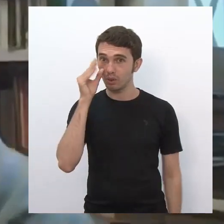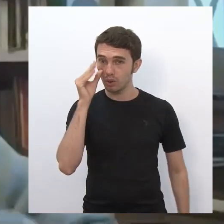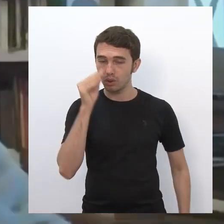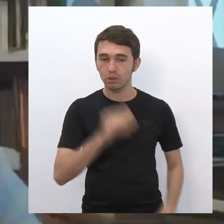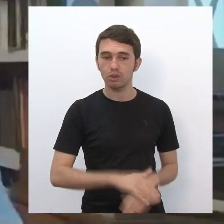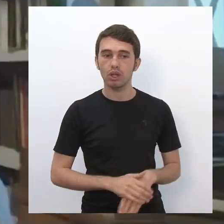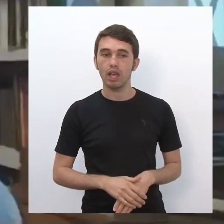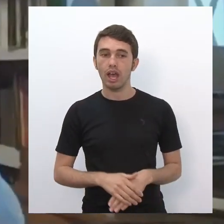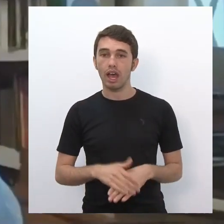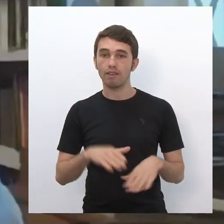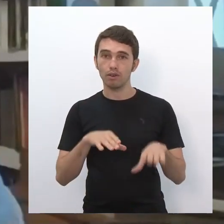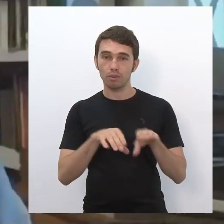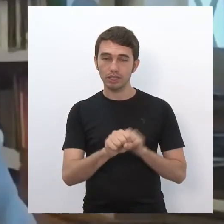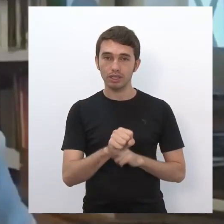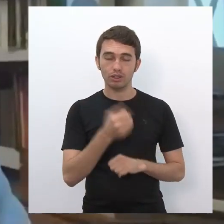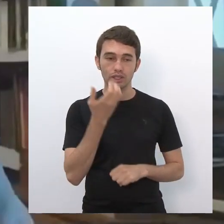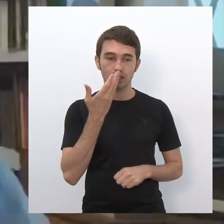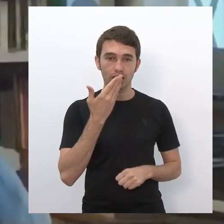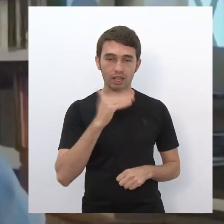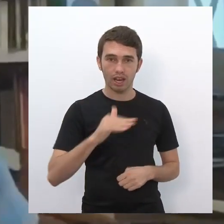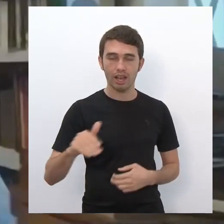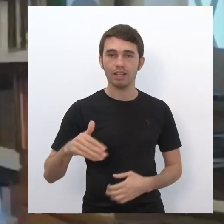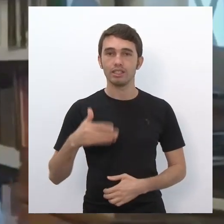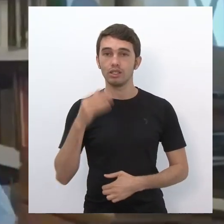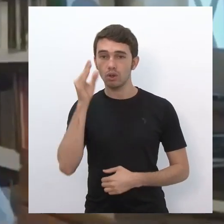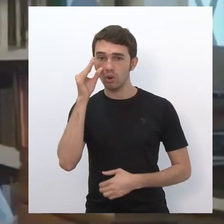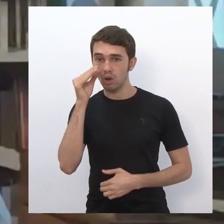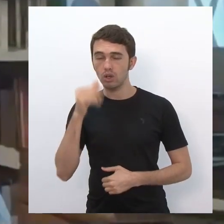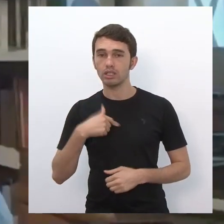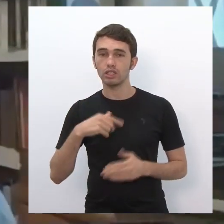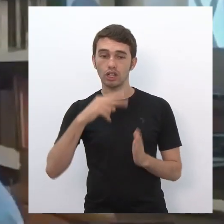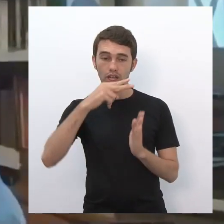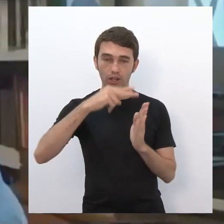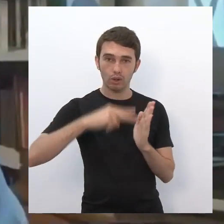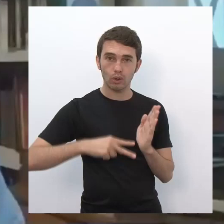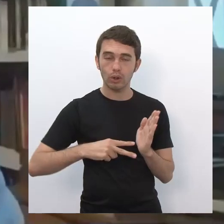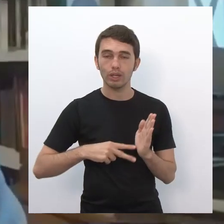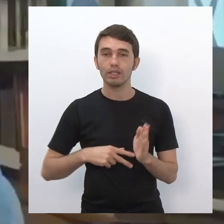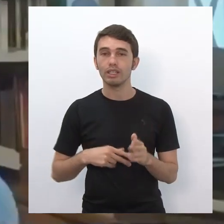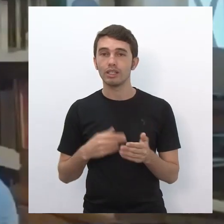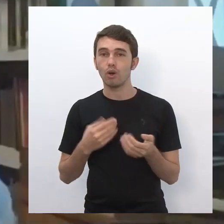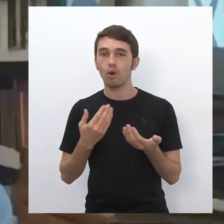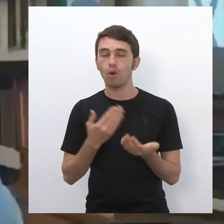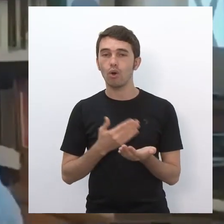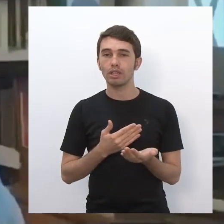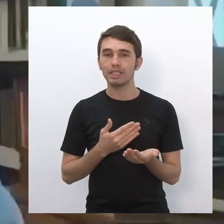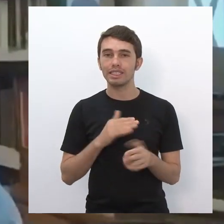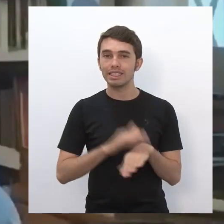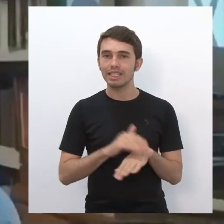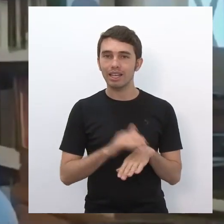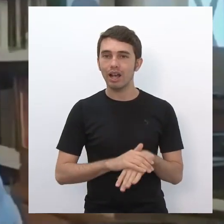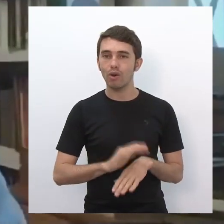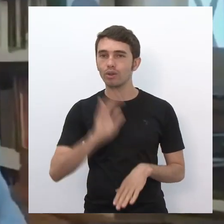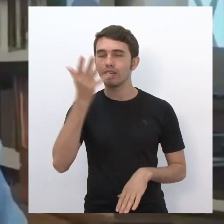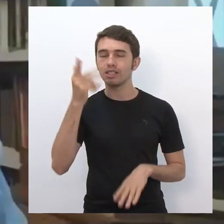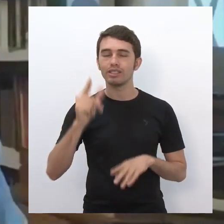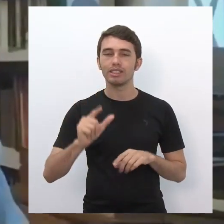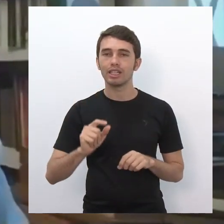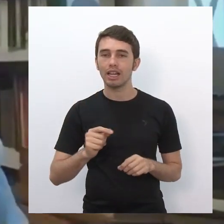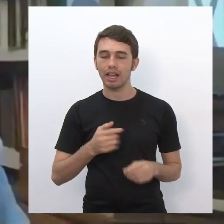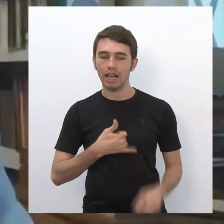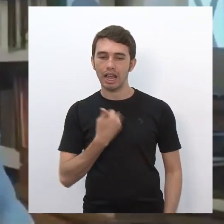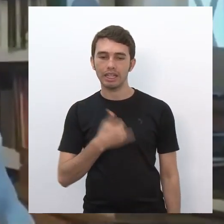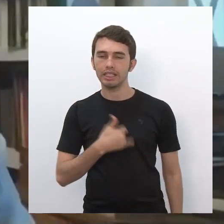A formação de crianças curiosas, a formação de leitores, ela se dá na primeira infância. Não